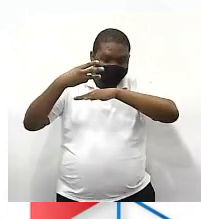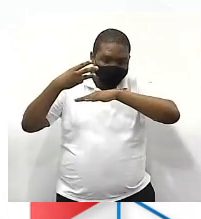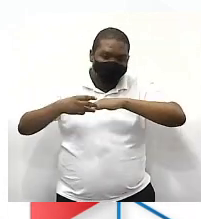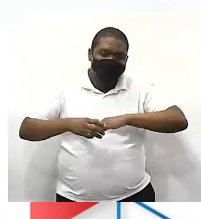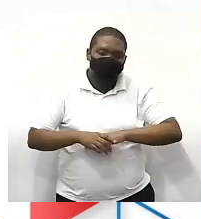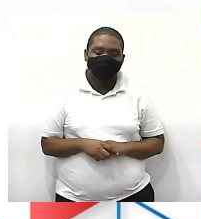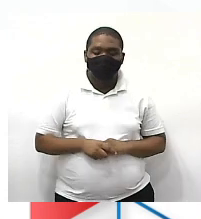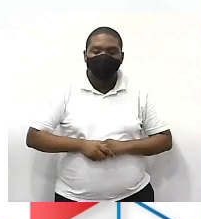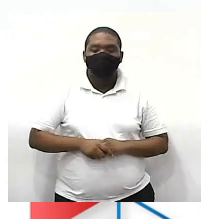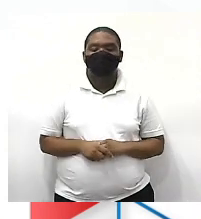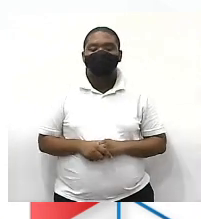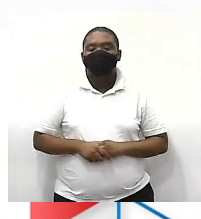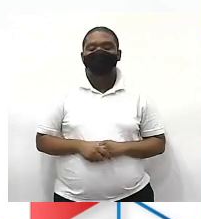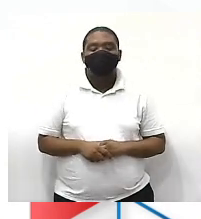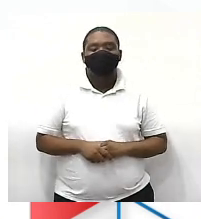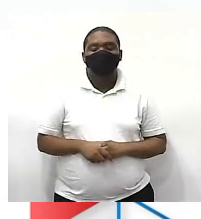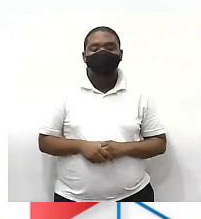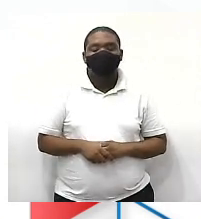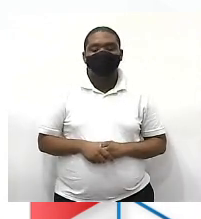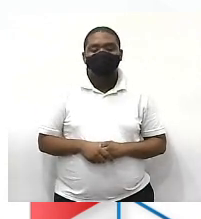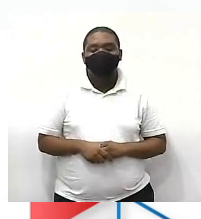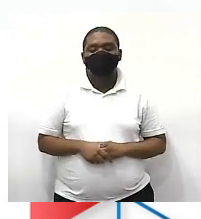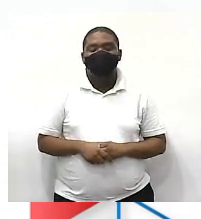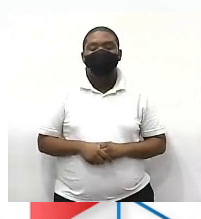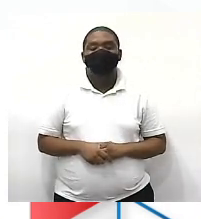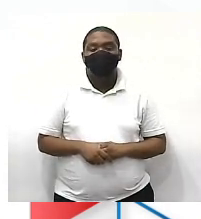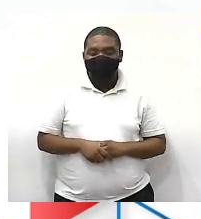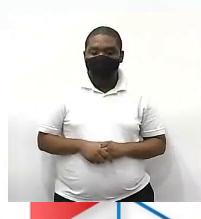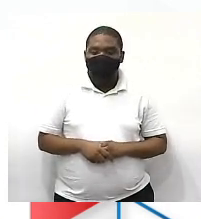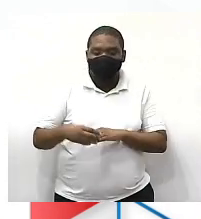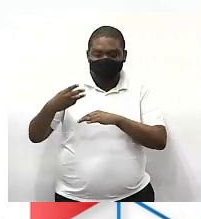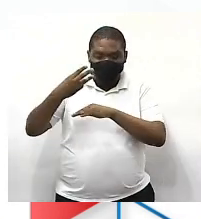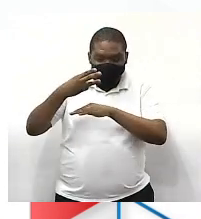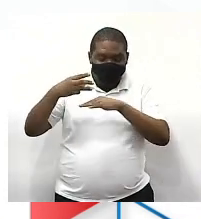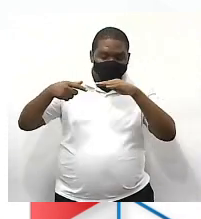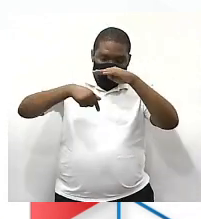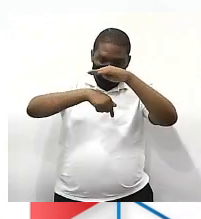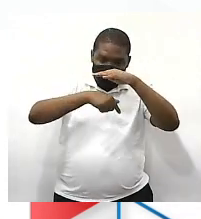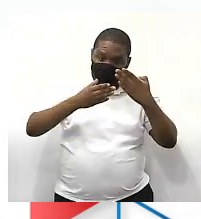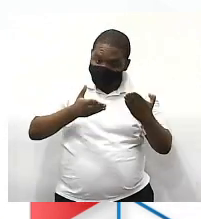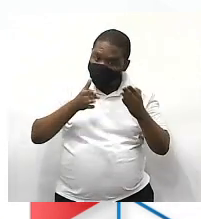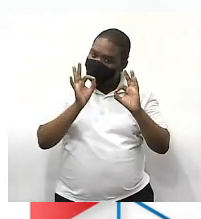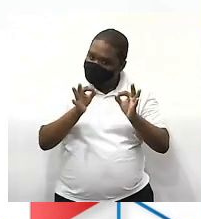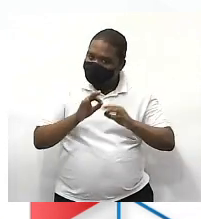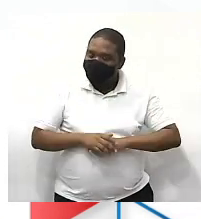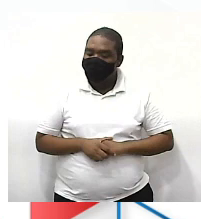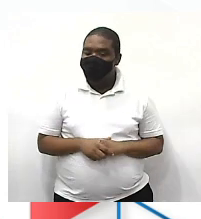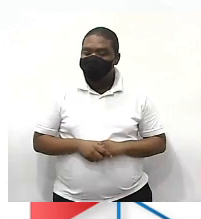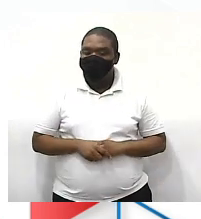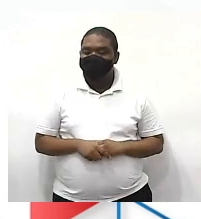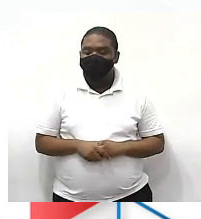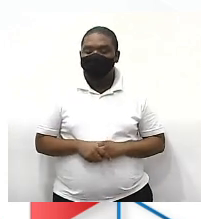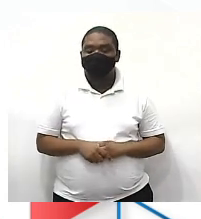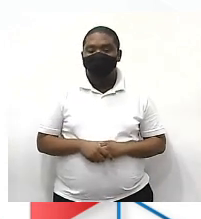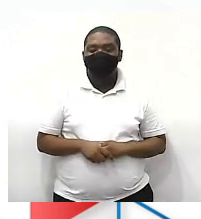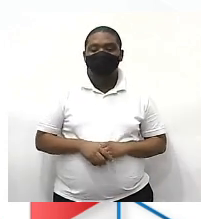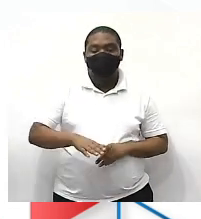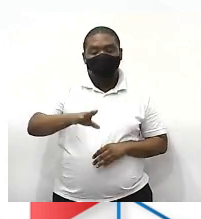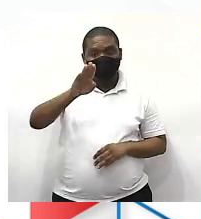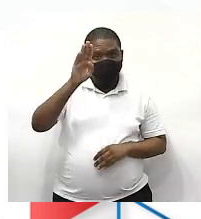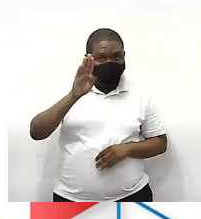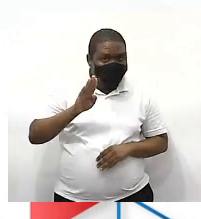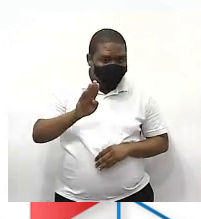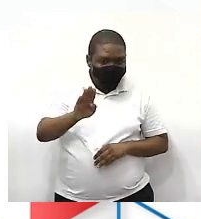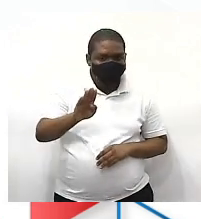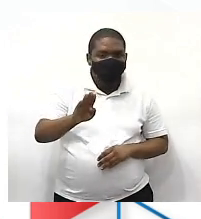no numerador. Então 3 sétimos, é assim que a gente lê. Tá? Ok? Vamos lá. Ou a resposta da